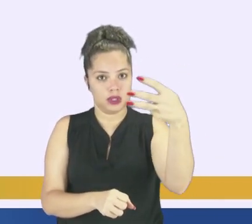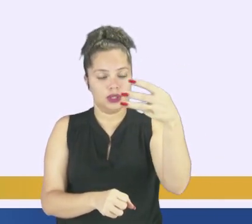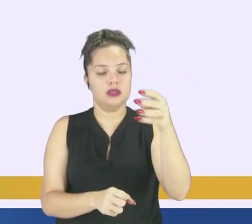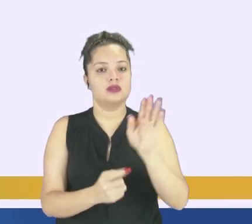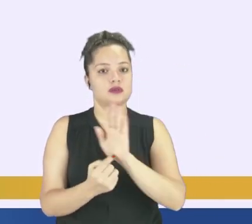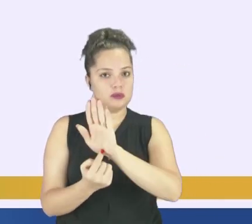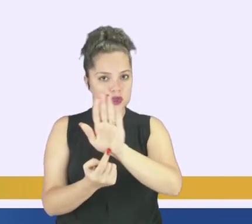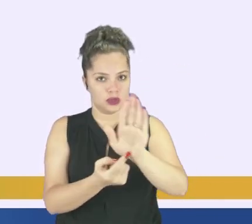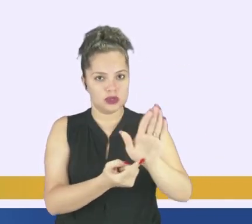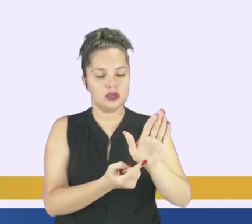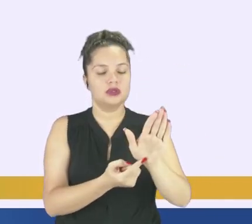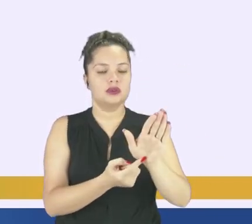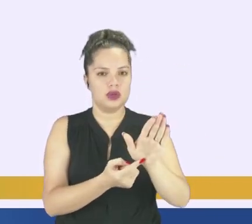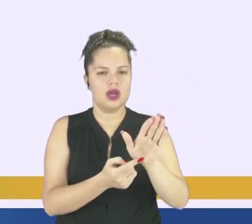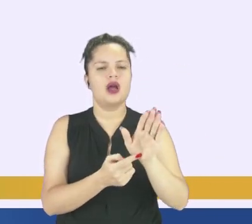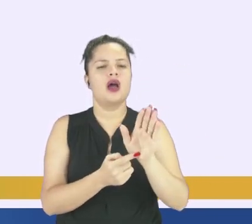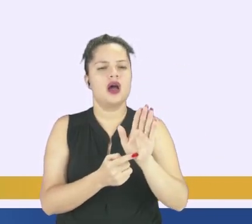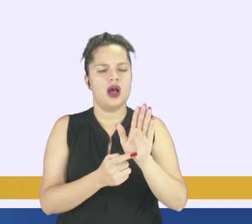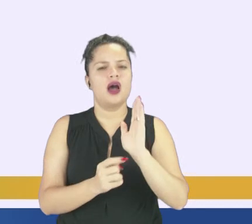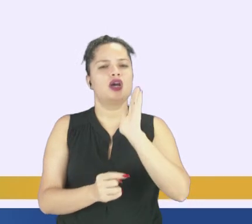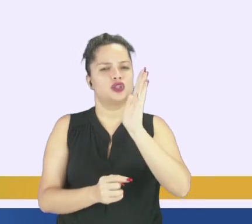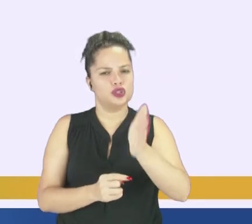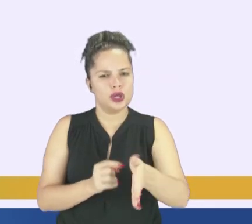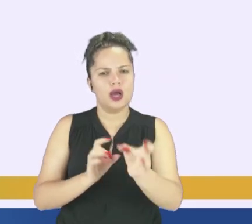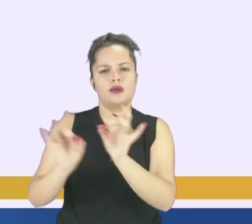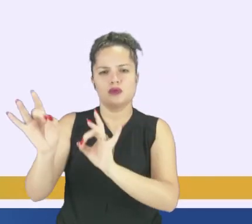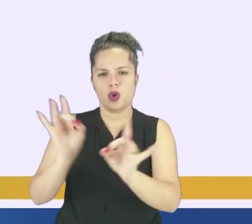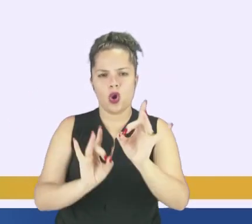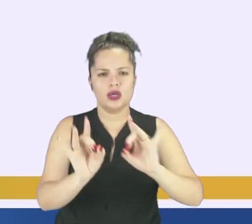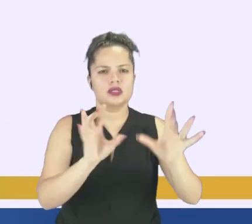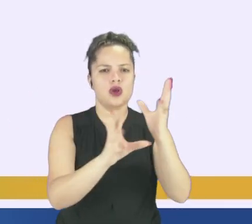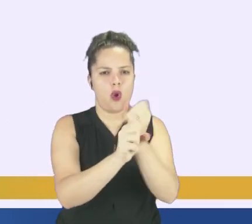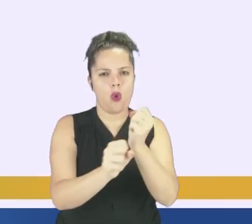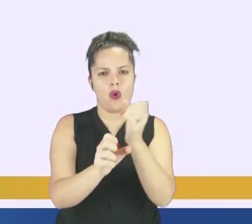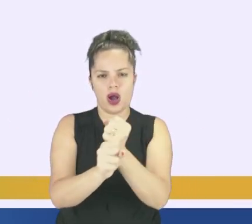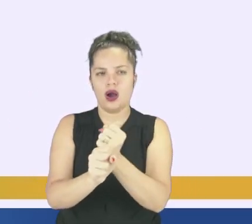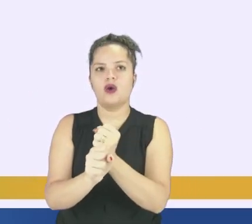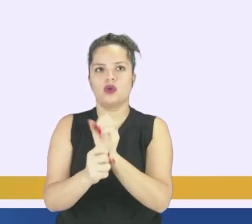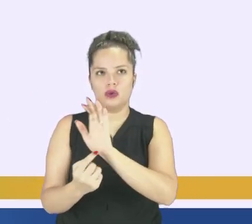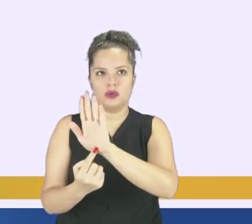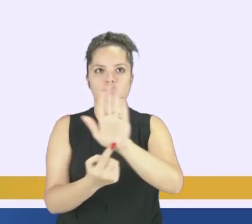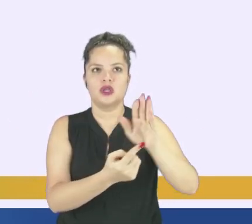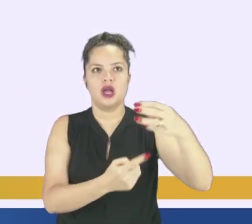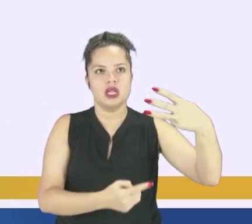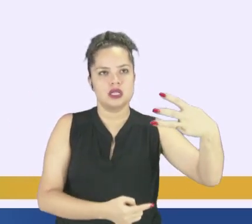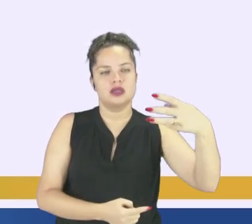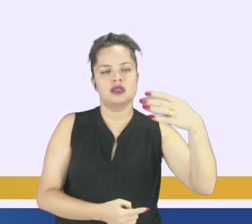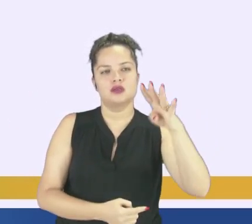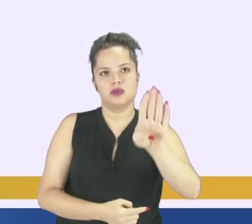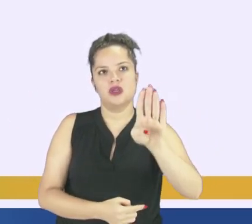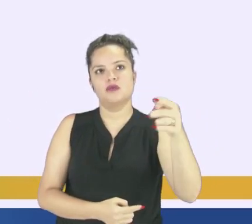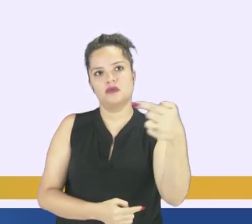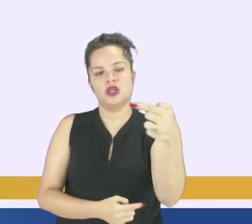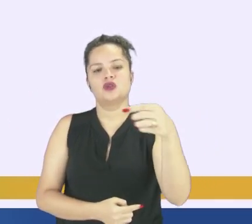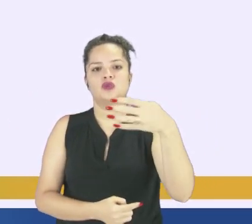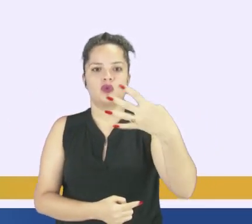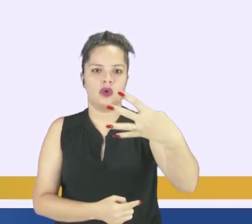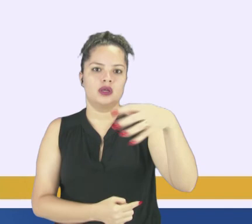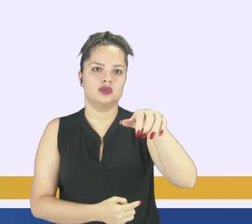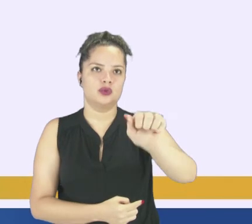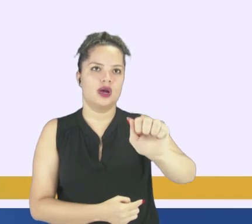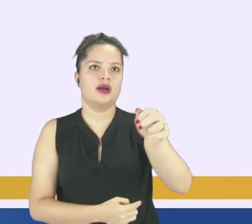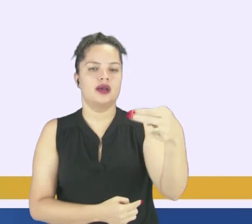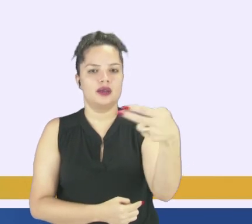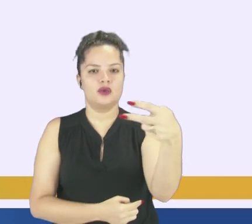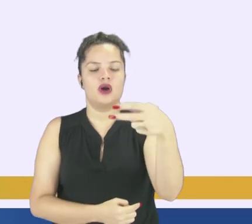o outro. E aí eu já trouxe aí para vocês já organizado da seguinte forma, 3b menos 4a igual a menos 2. E